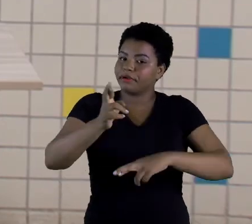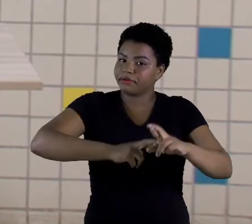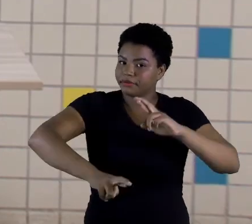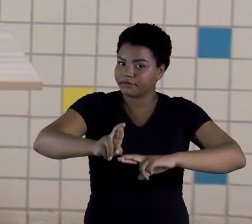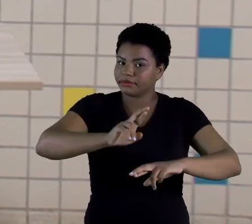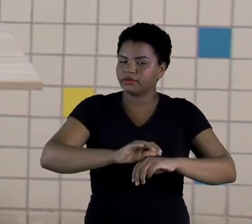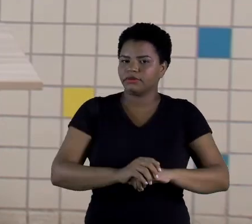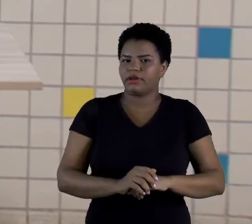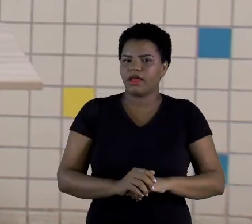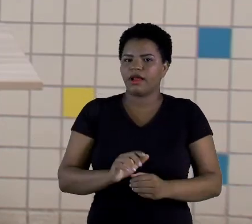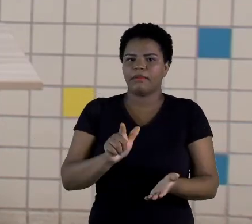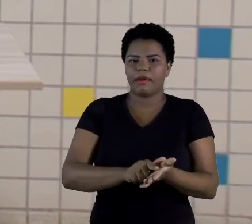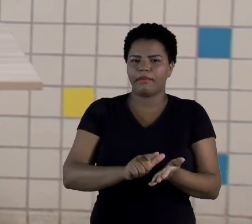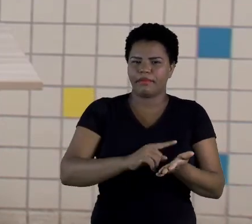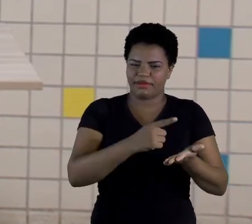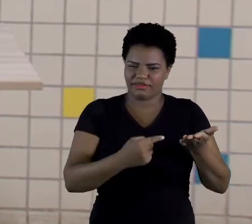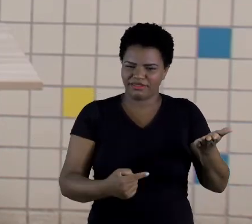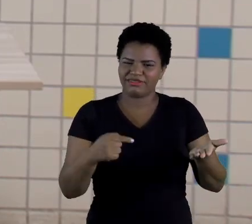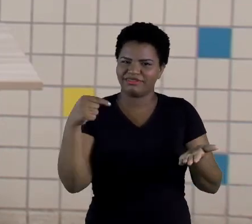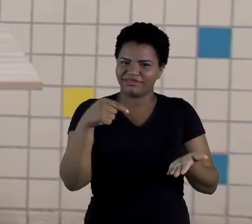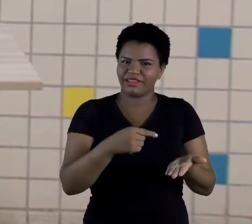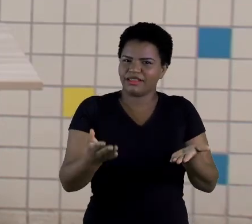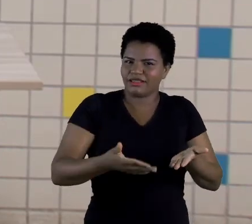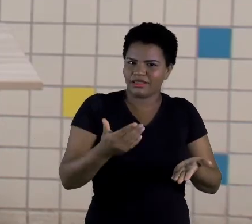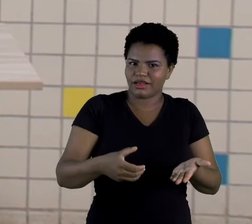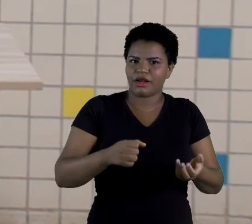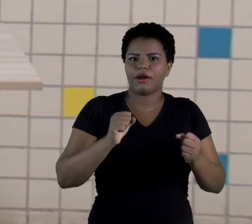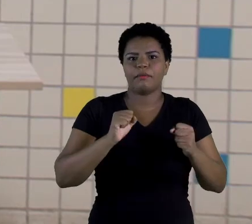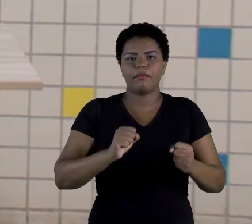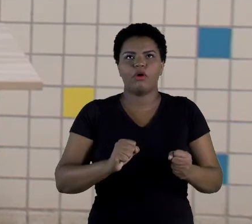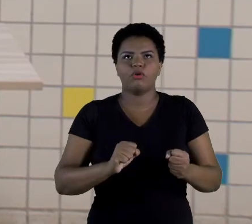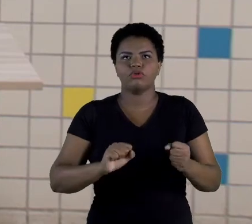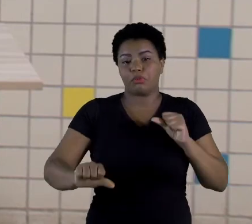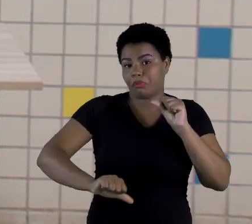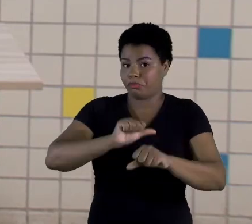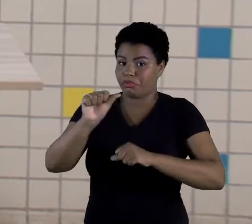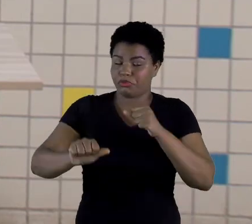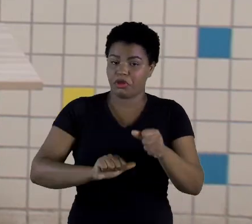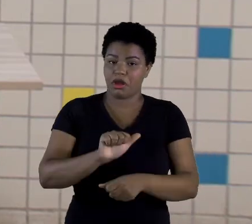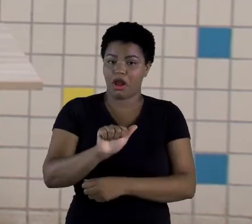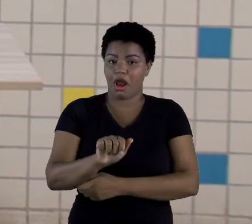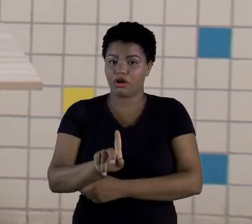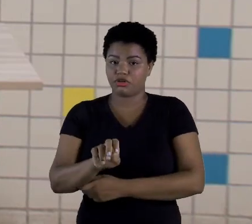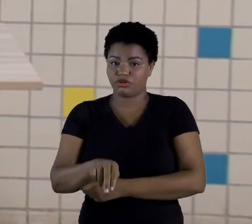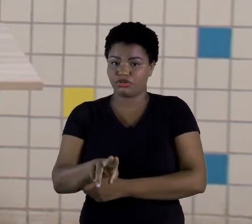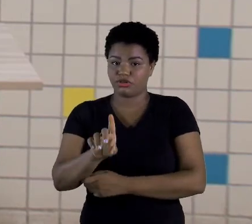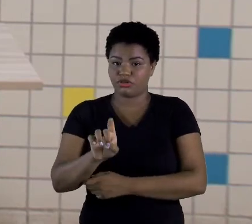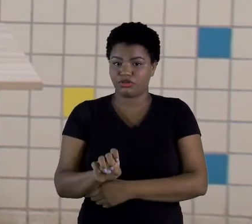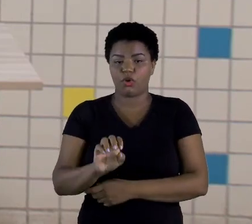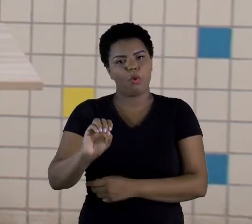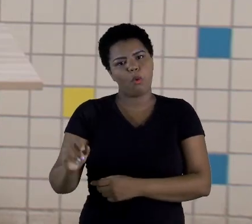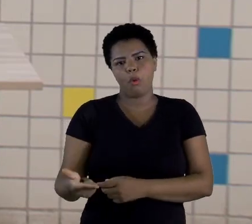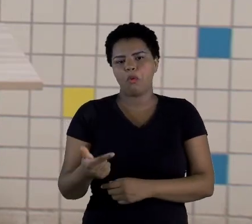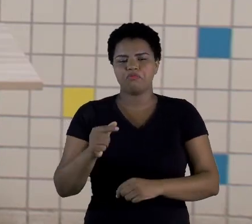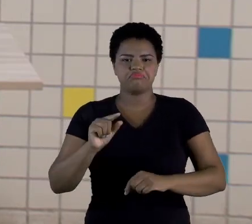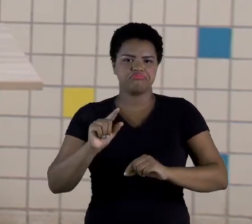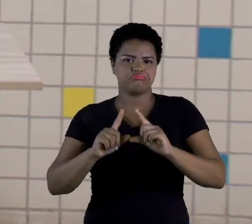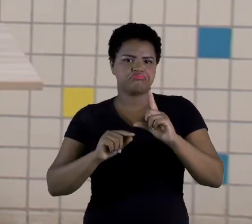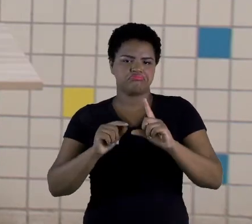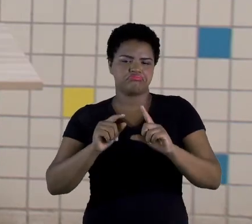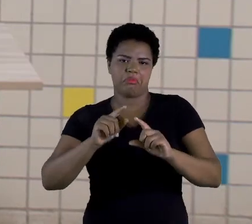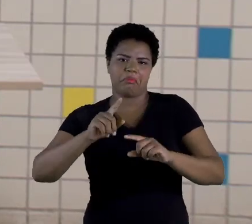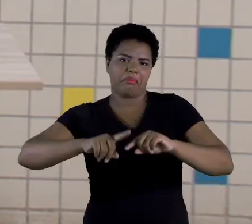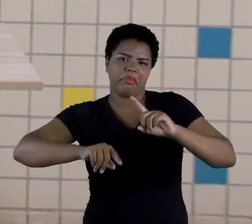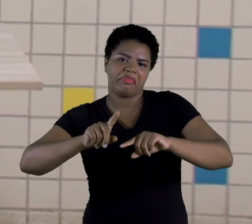papel nosso, do nosso caderno, do nosso livro, ele pode virar uma agenda, ele pode virar um enfeite. Então, pode fazer